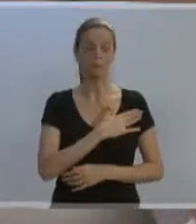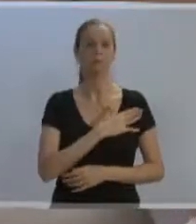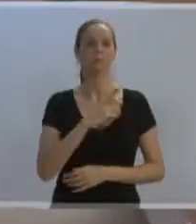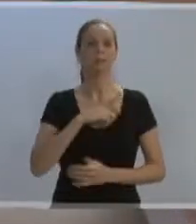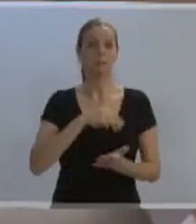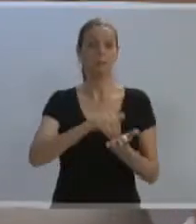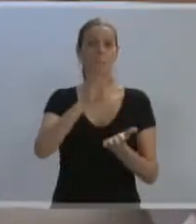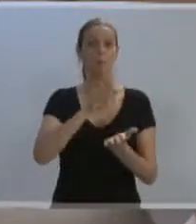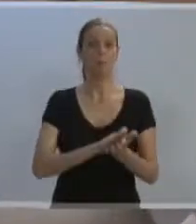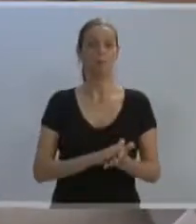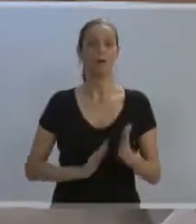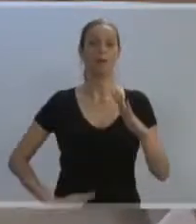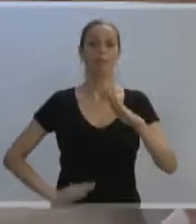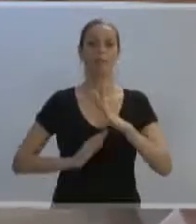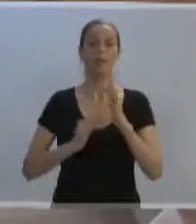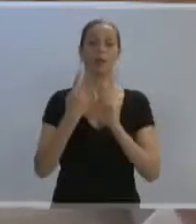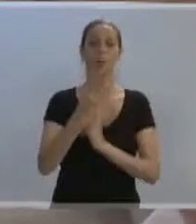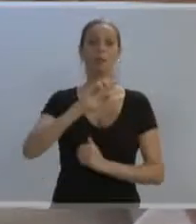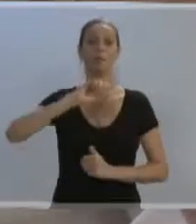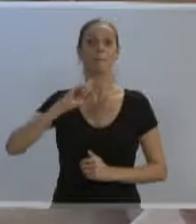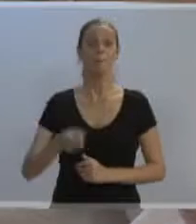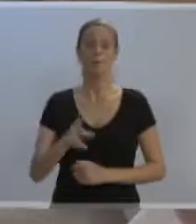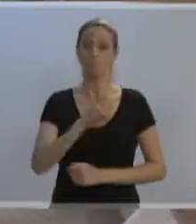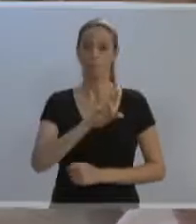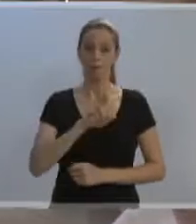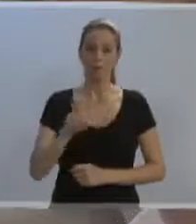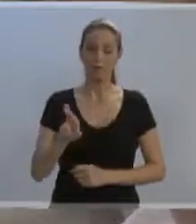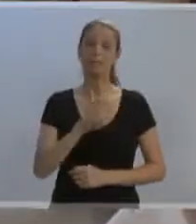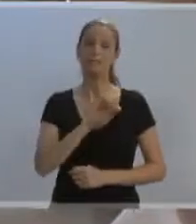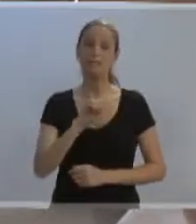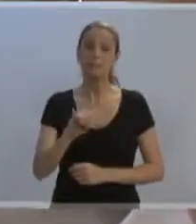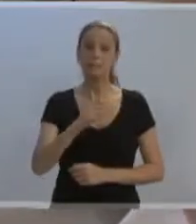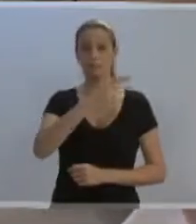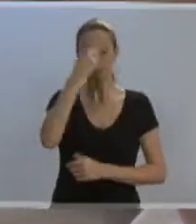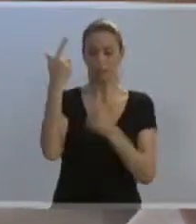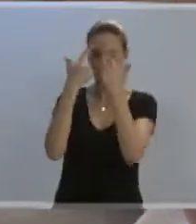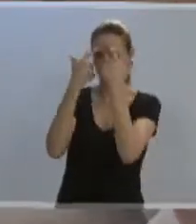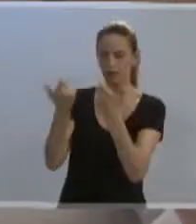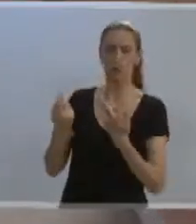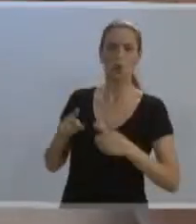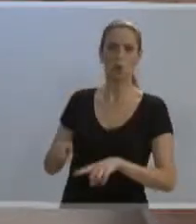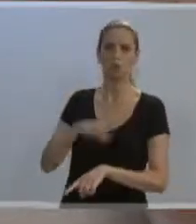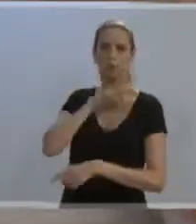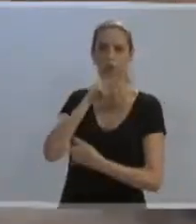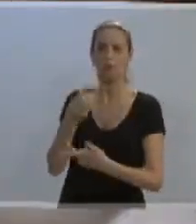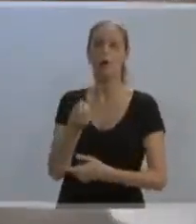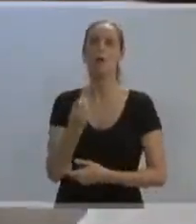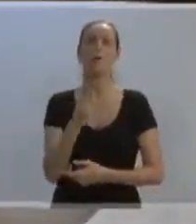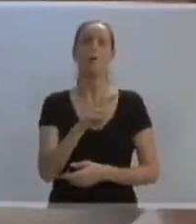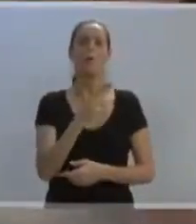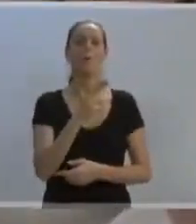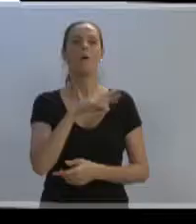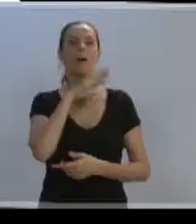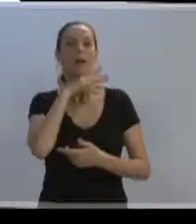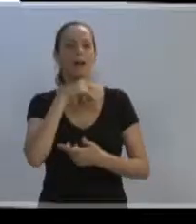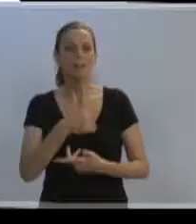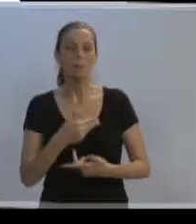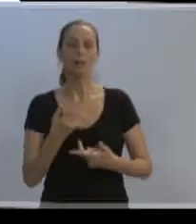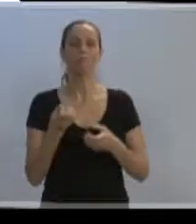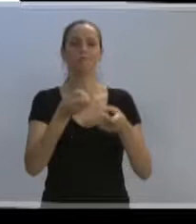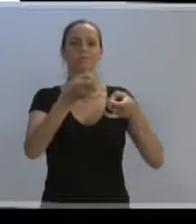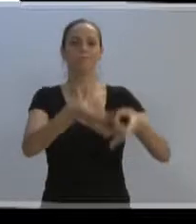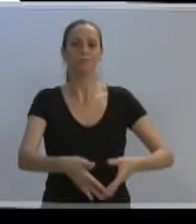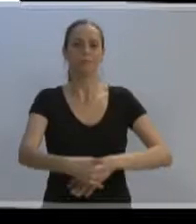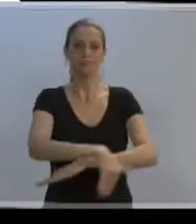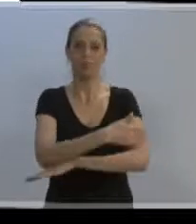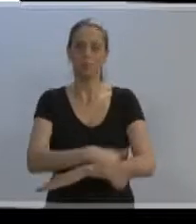de até R$4.000 em relação à questão de maus tratos e abandono dos animais na nossa cidade. Para mim, isso aqui é de uma